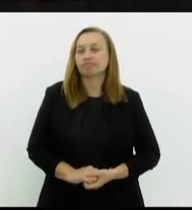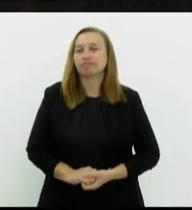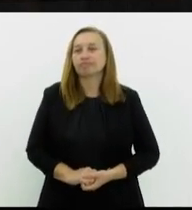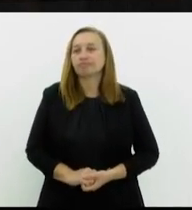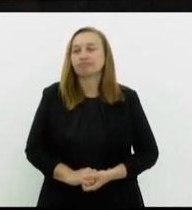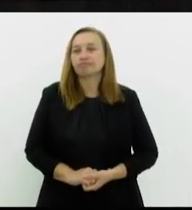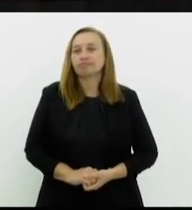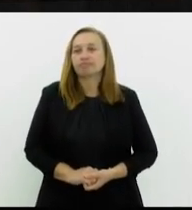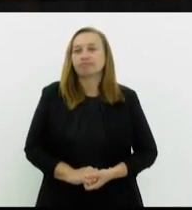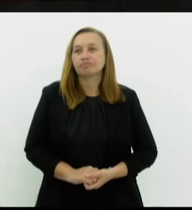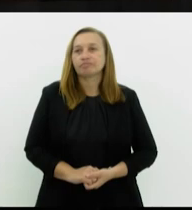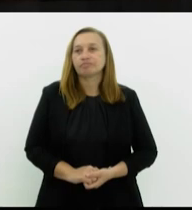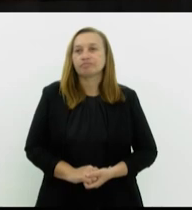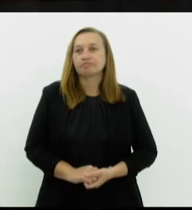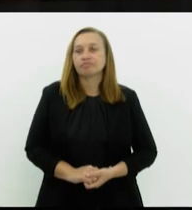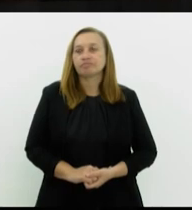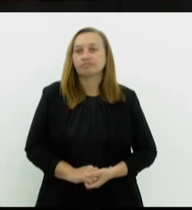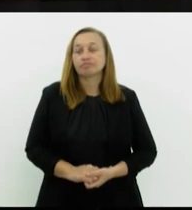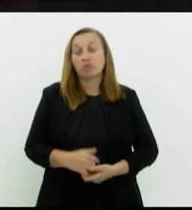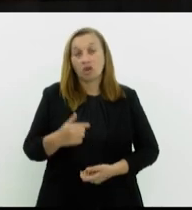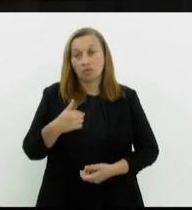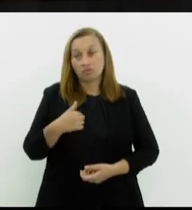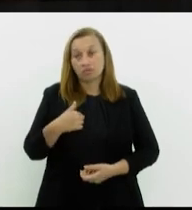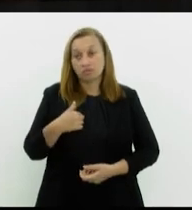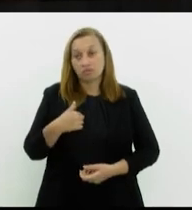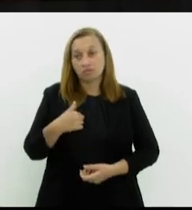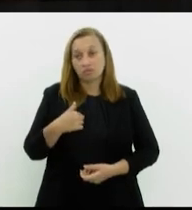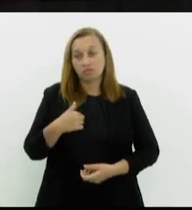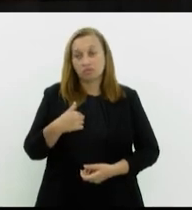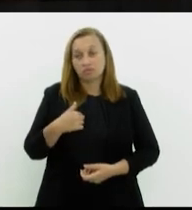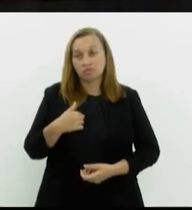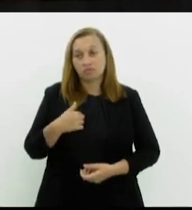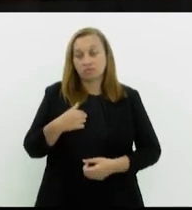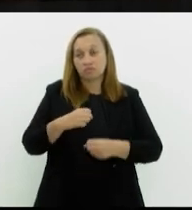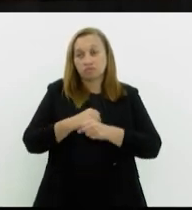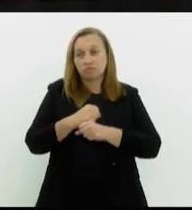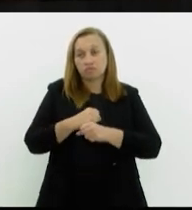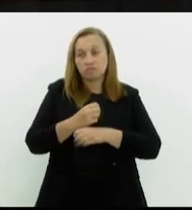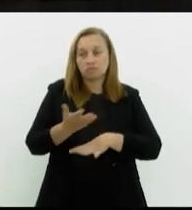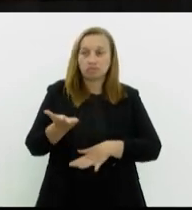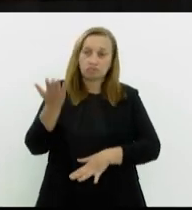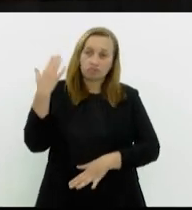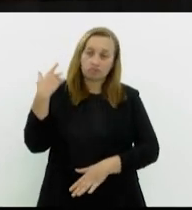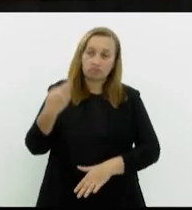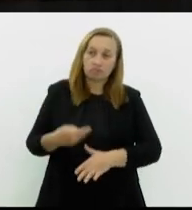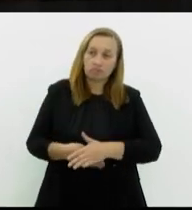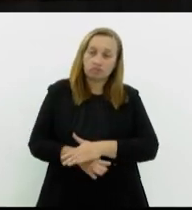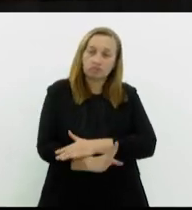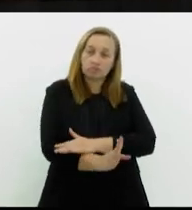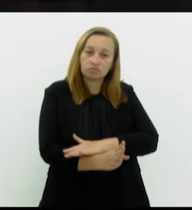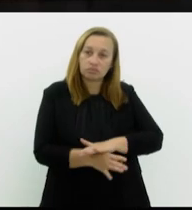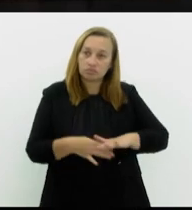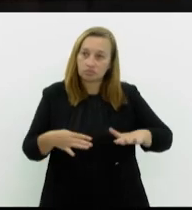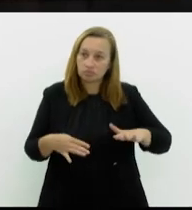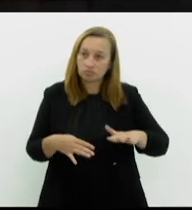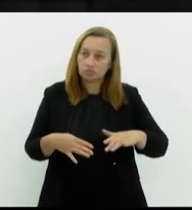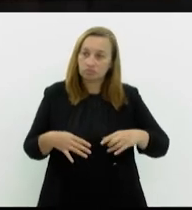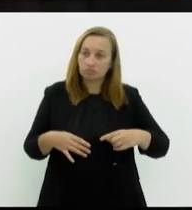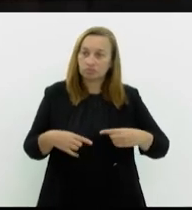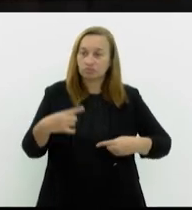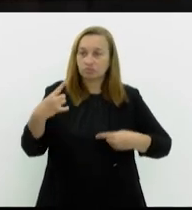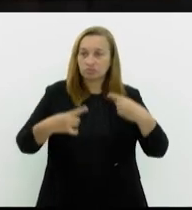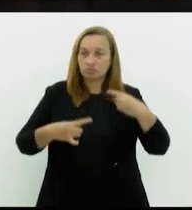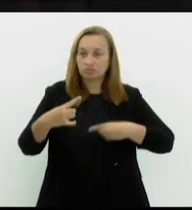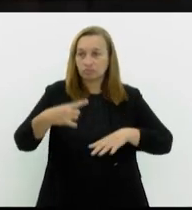Estou aqui desde a legislatura passada acostumado aos embates